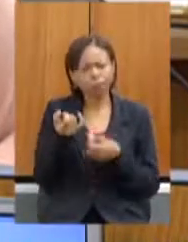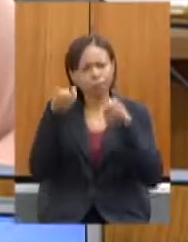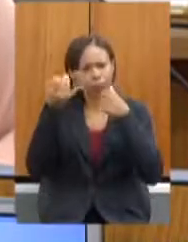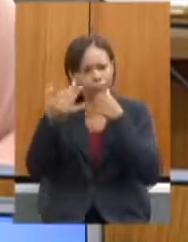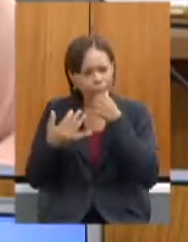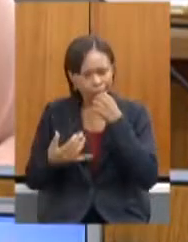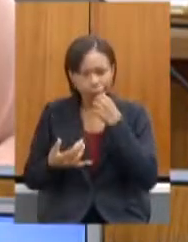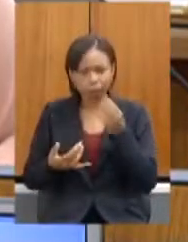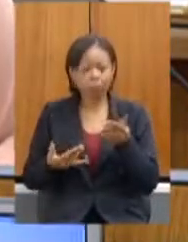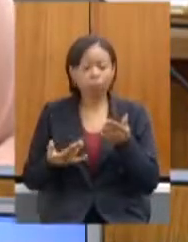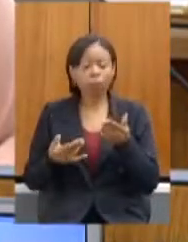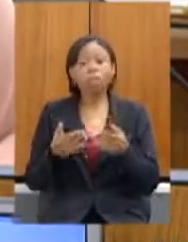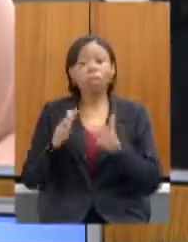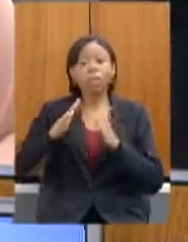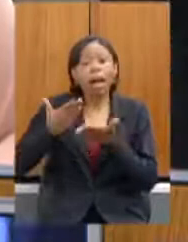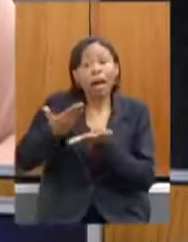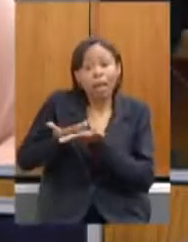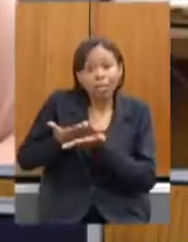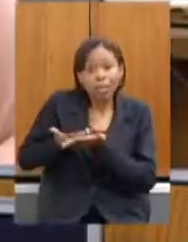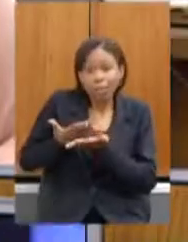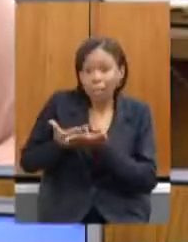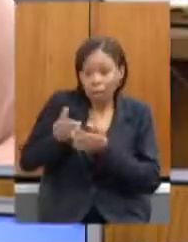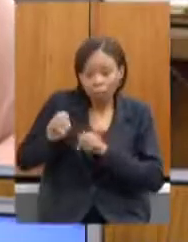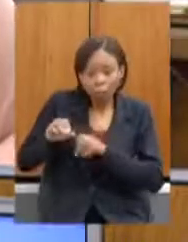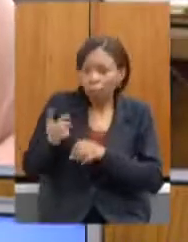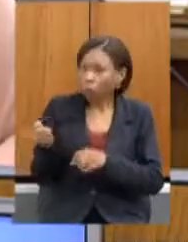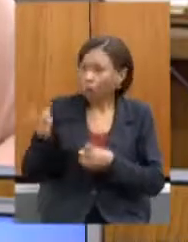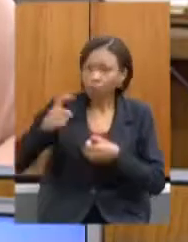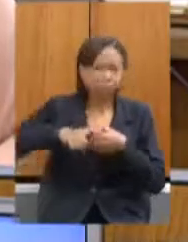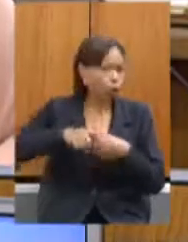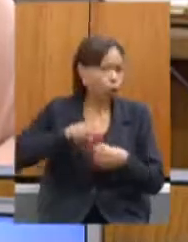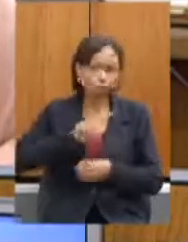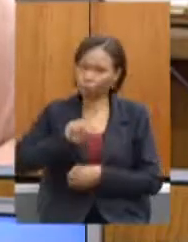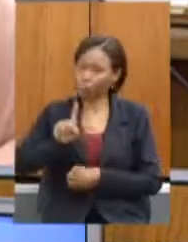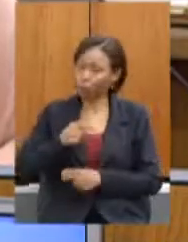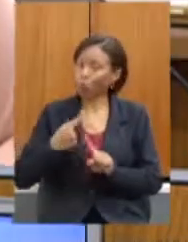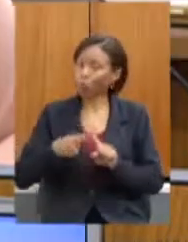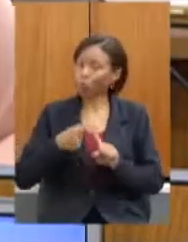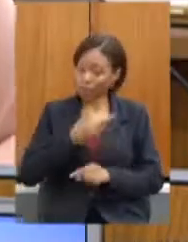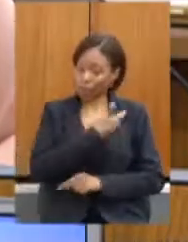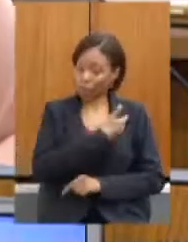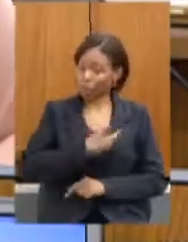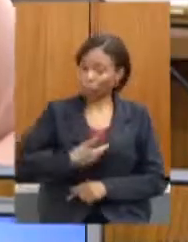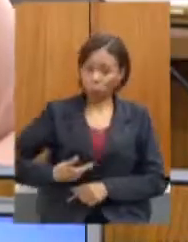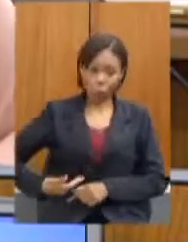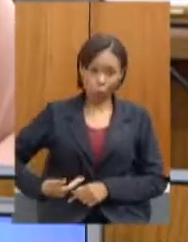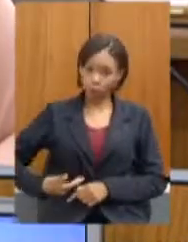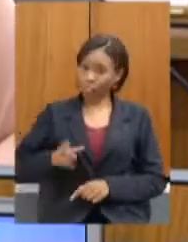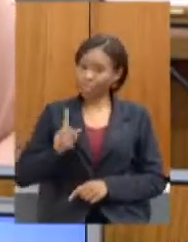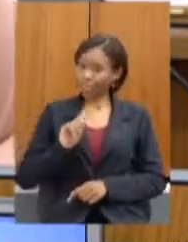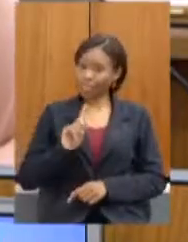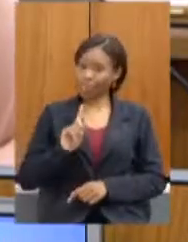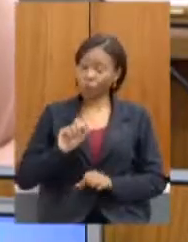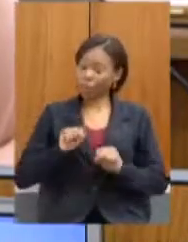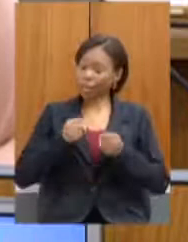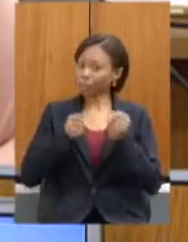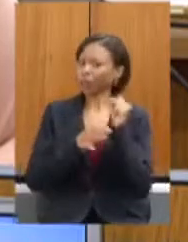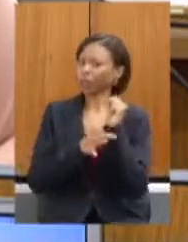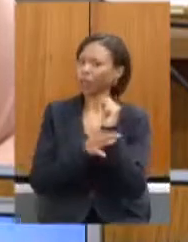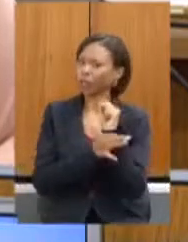as aulas não retornaram no estado porque o estado não garantiu condições de segurança para o seu retorno